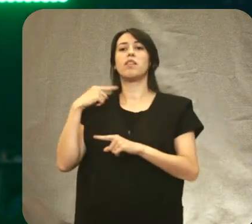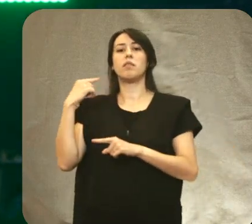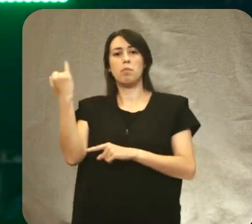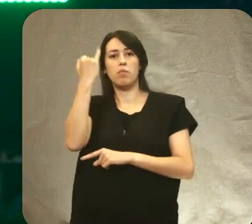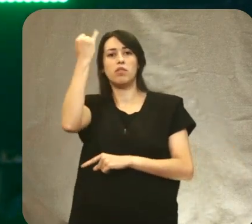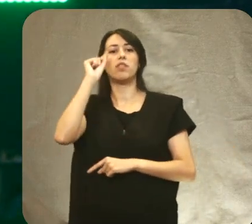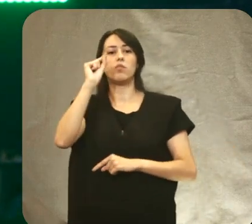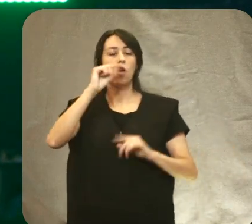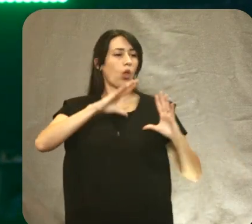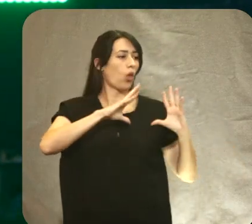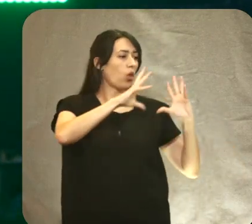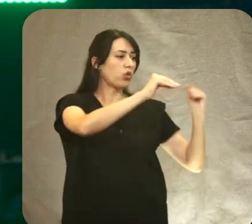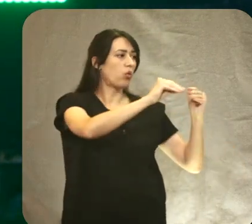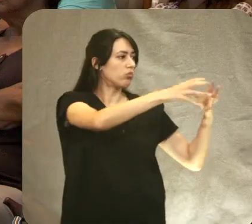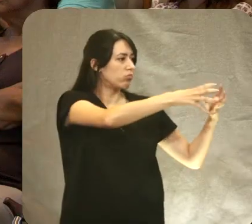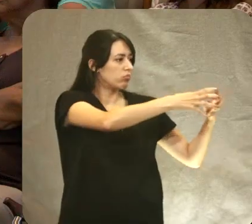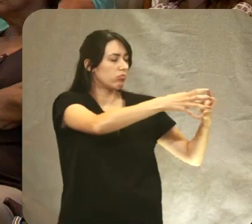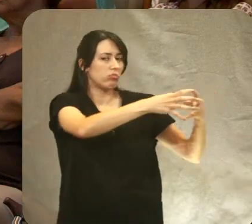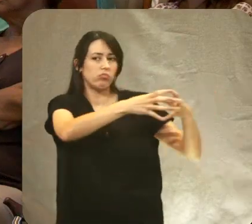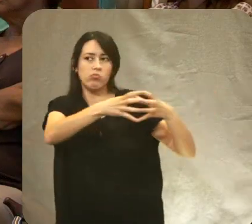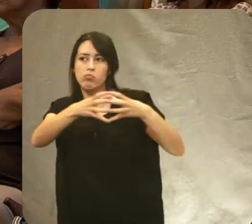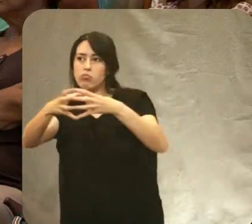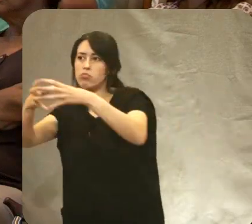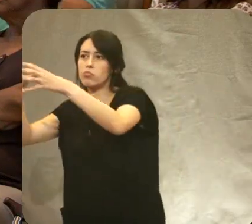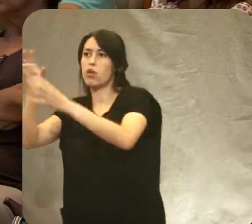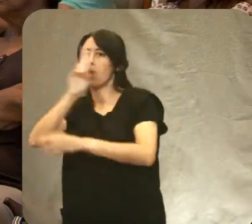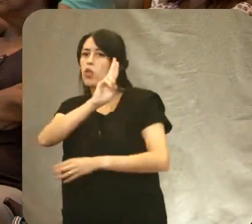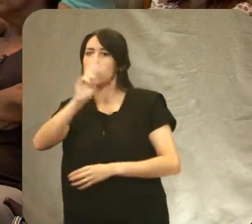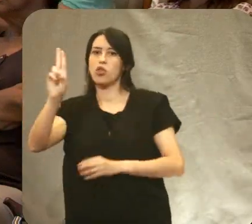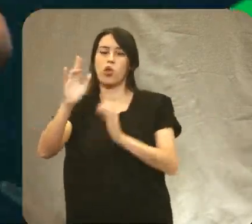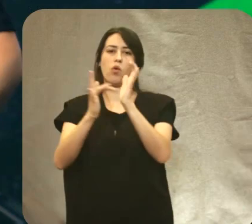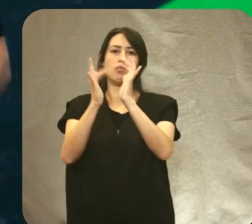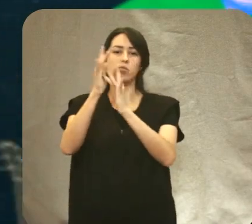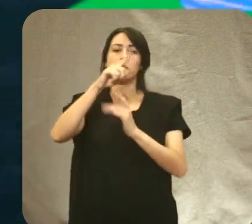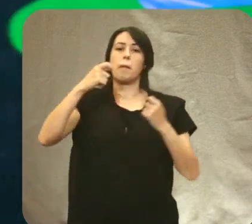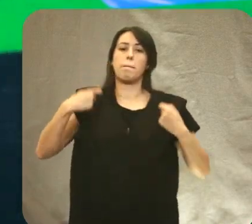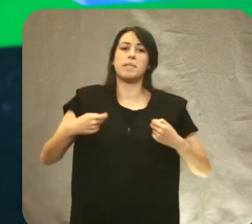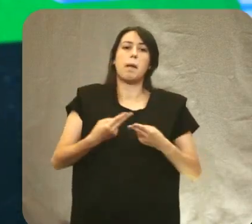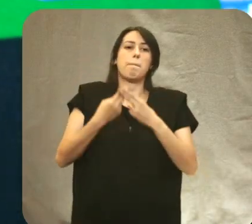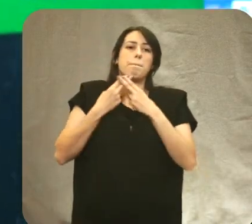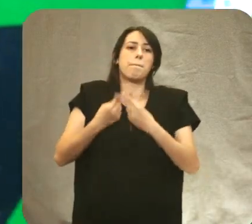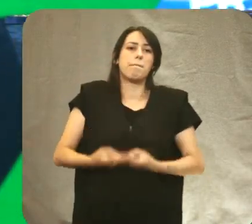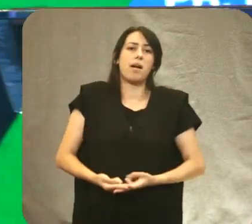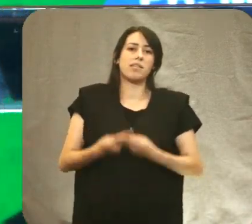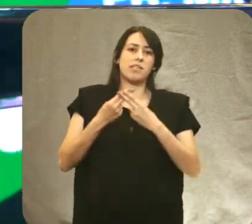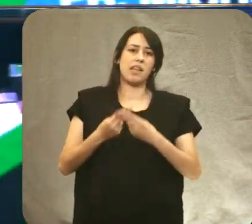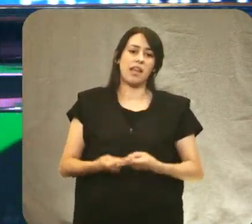com todos. Quantos creem nisso em nome de Jesus? Sejam pacientes.